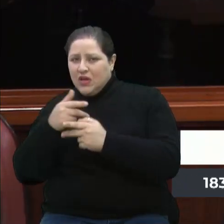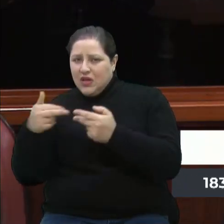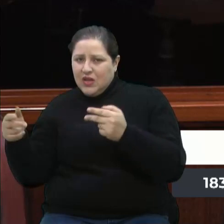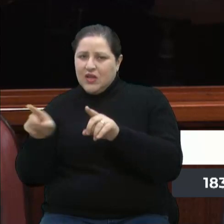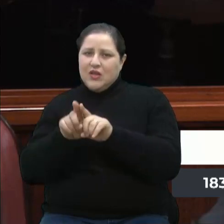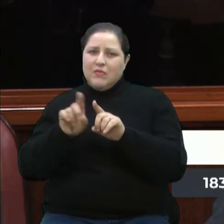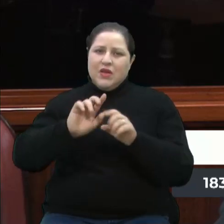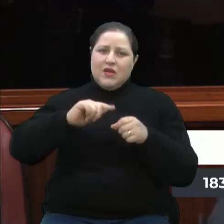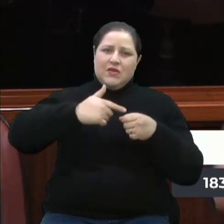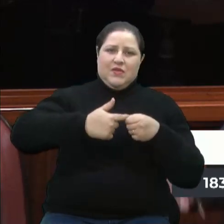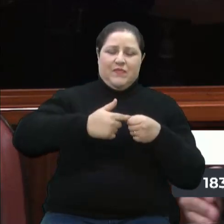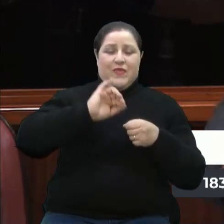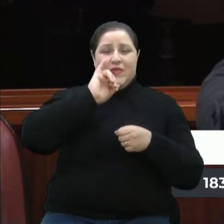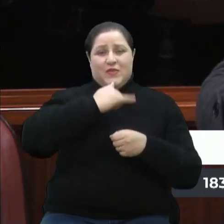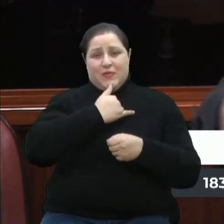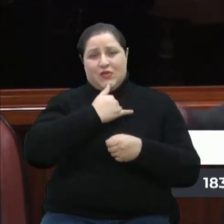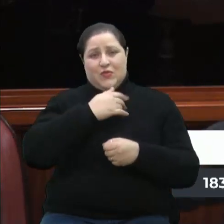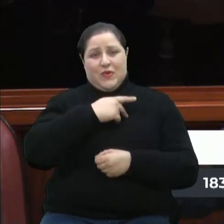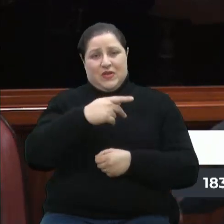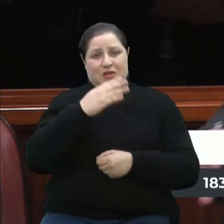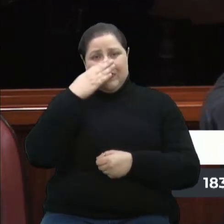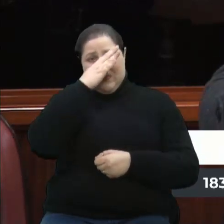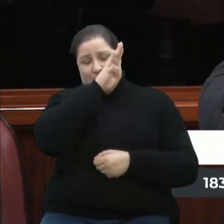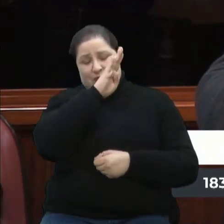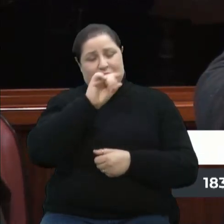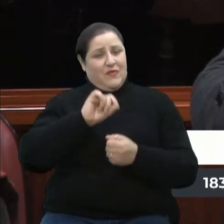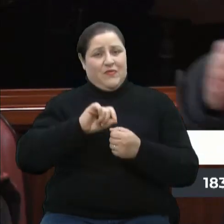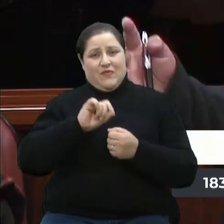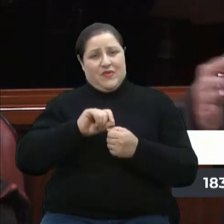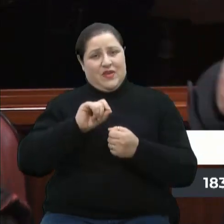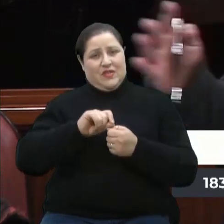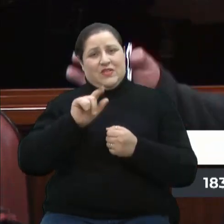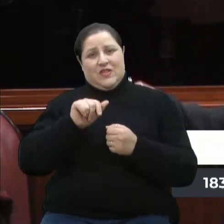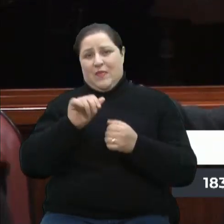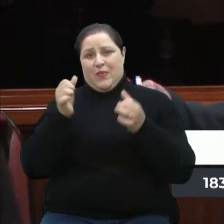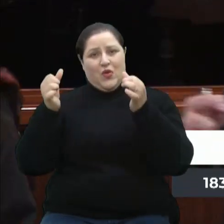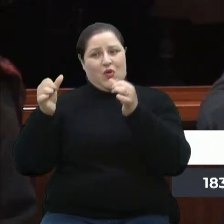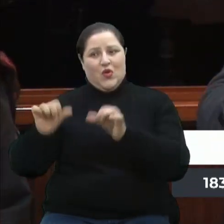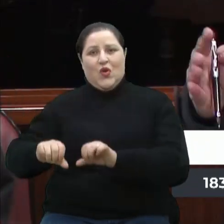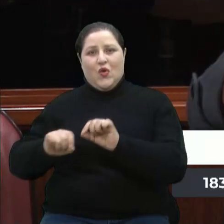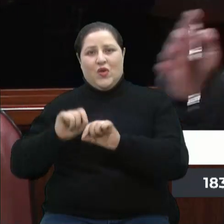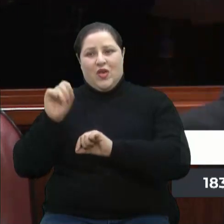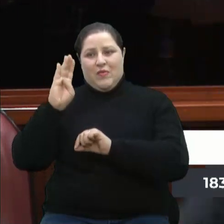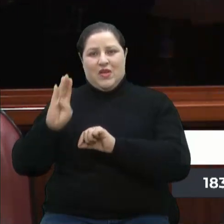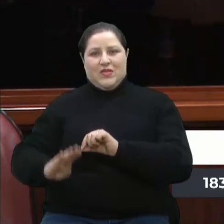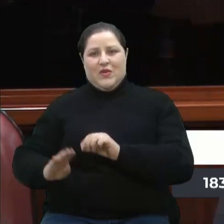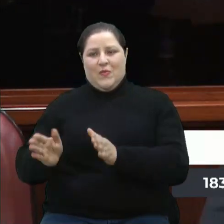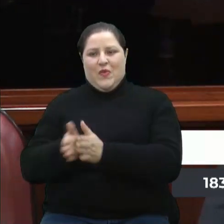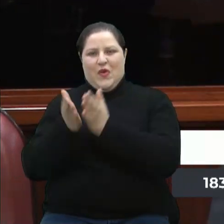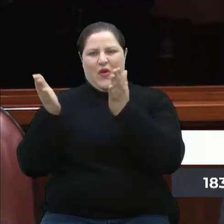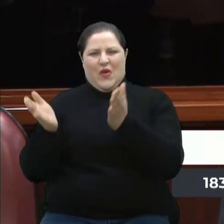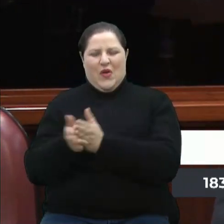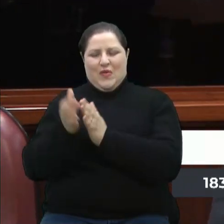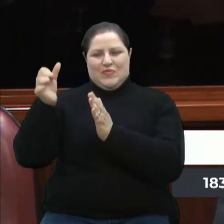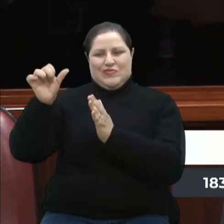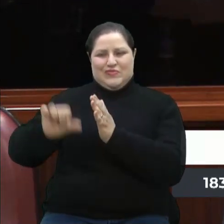presidente Bolsonaro não fez. Aliás, pesou por demais, né? A pobreza, a miséria cresce de forma